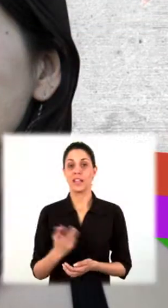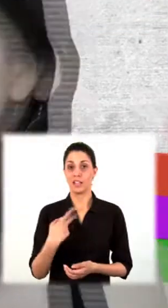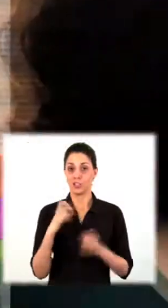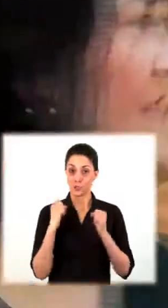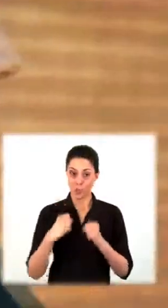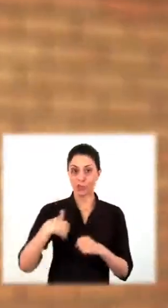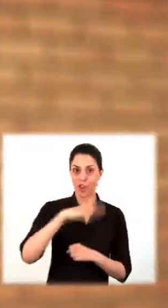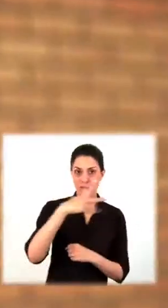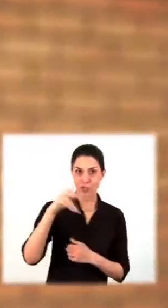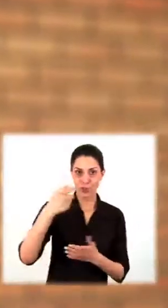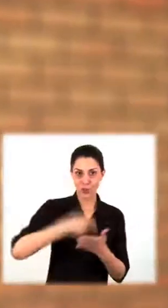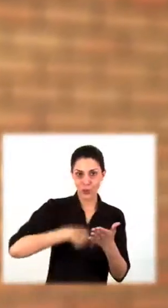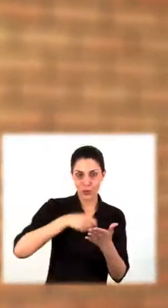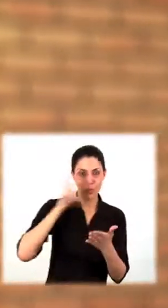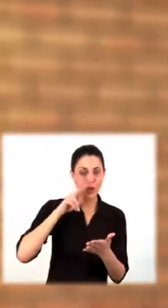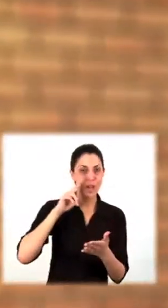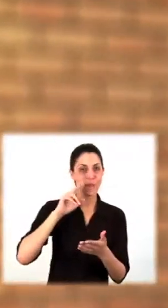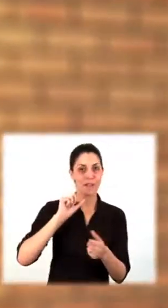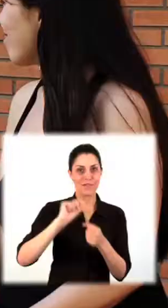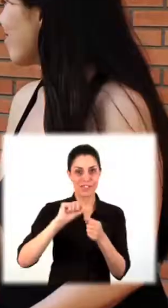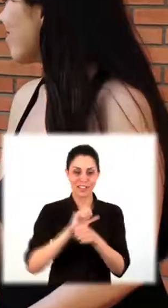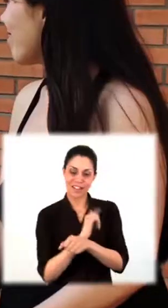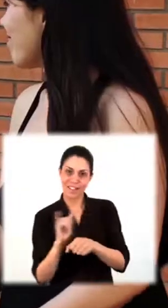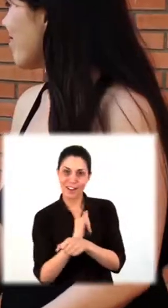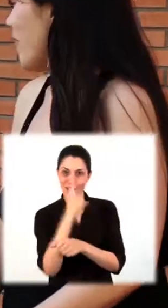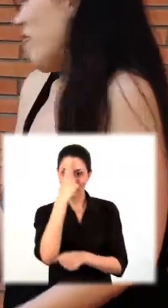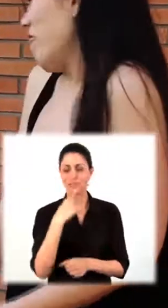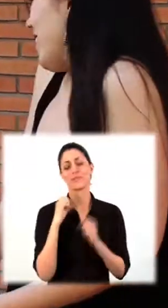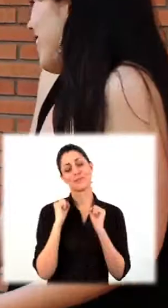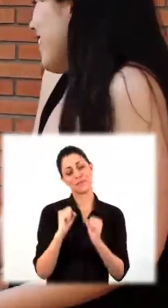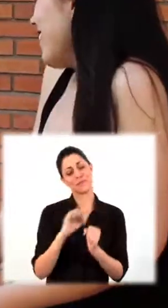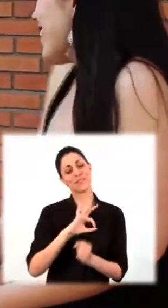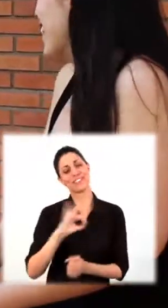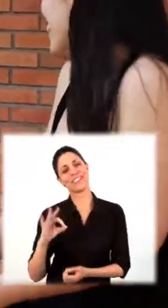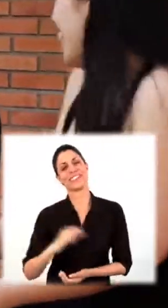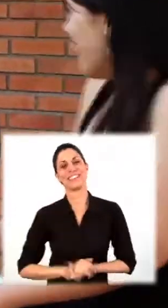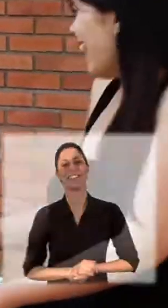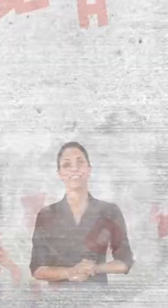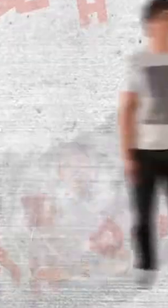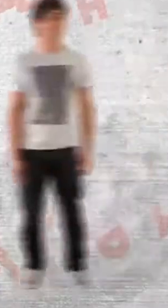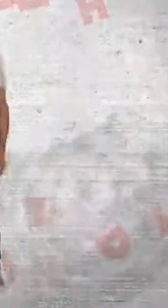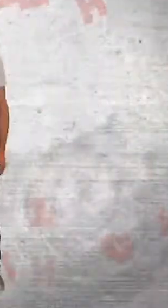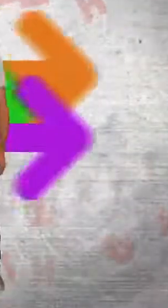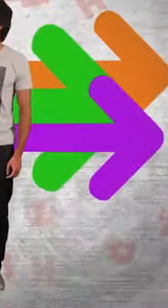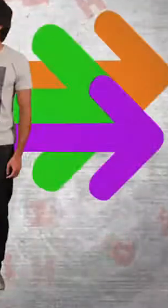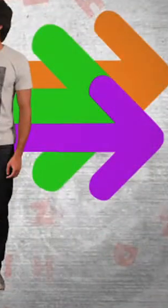A gente pode levar então o seu texto para ele virar a ilustração? Com certeza!